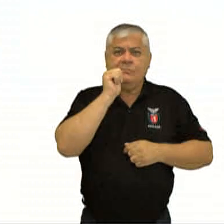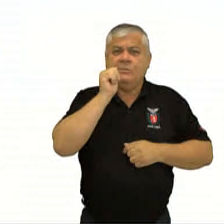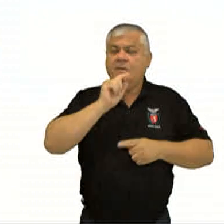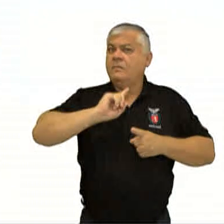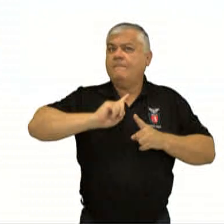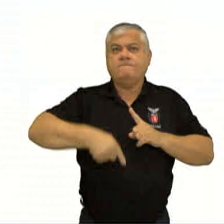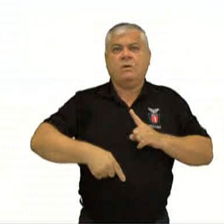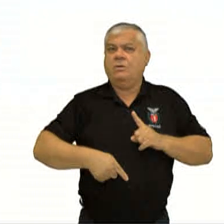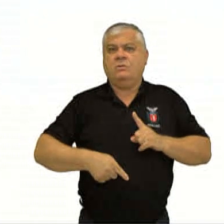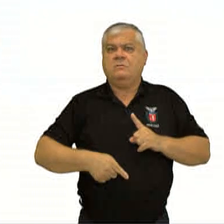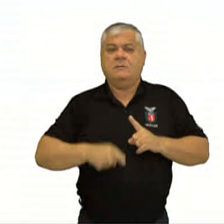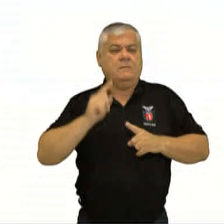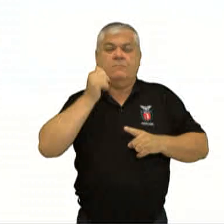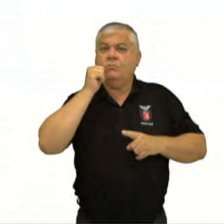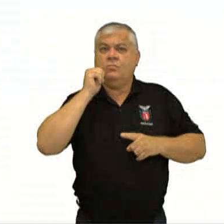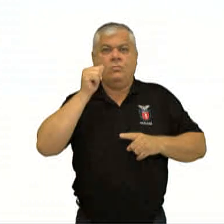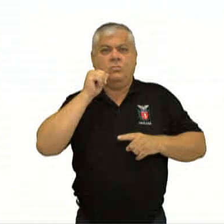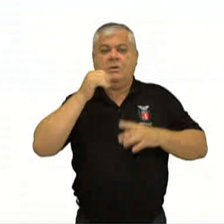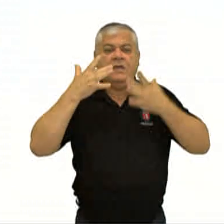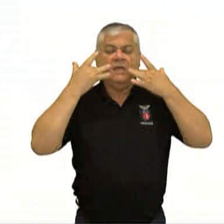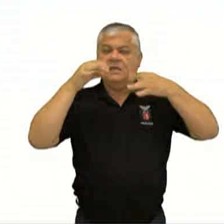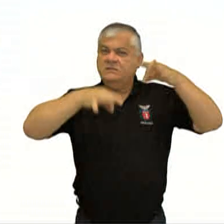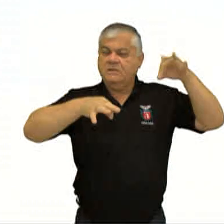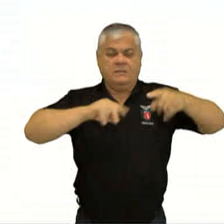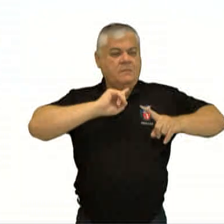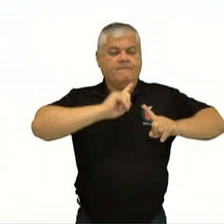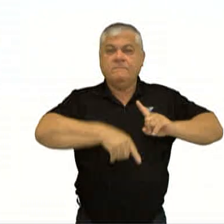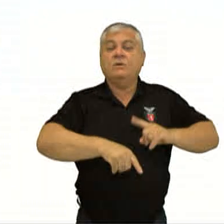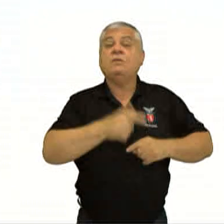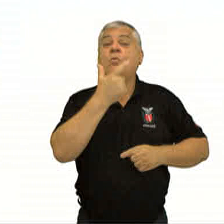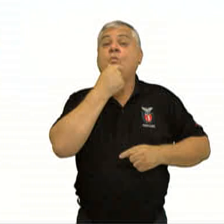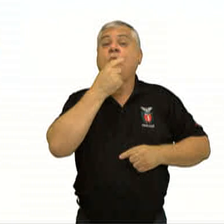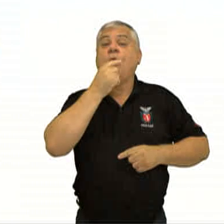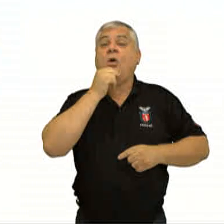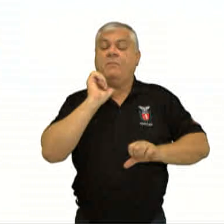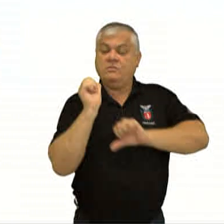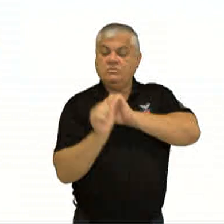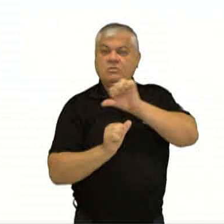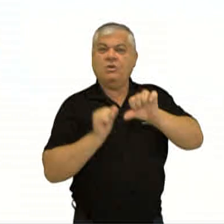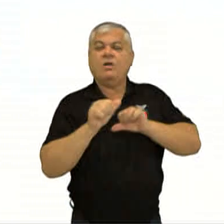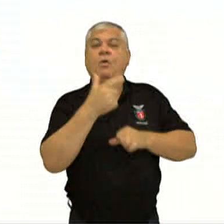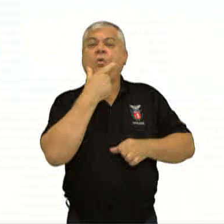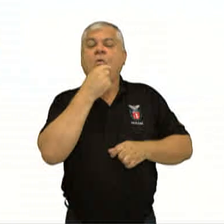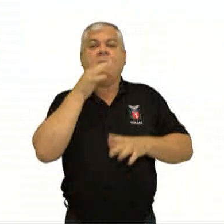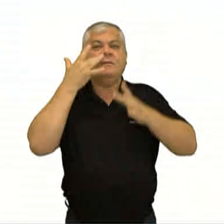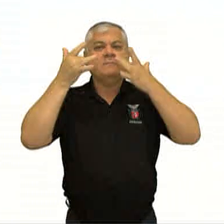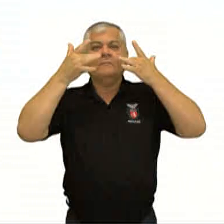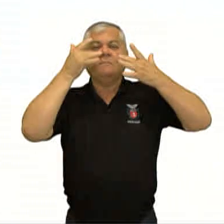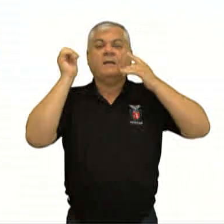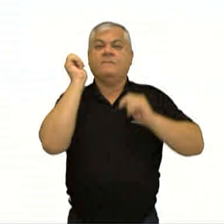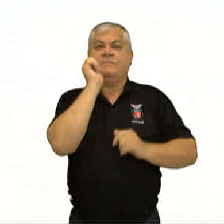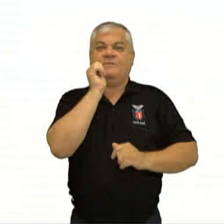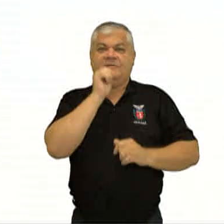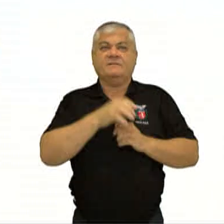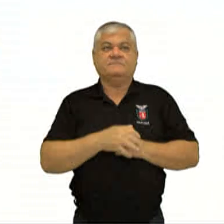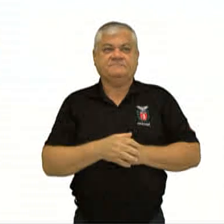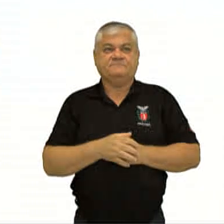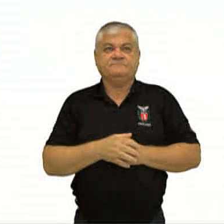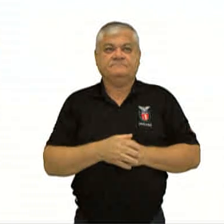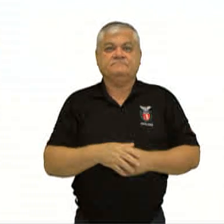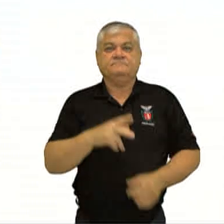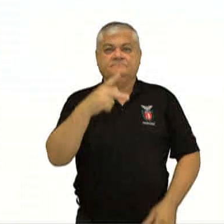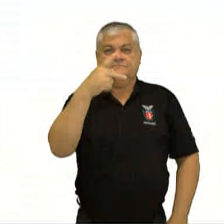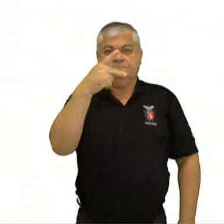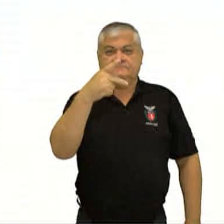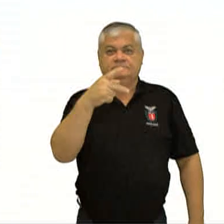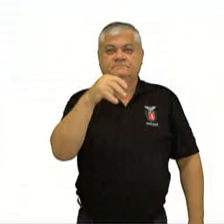de encenar. Então, os homens se travestiam de mulheres, né? Isso aí é bem bacana também. Então, assim, o Pierrot, ele é forte,